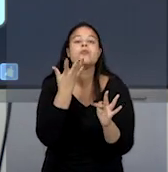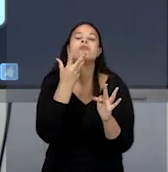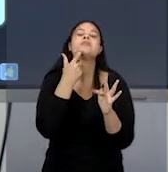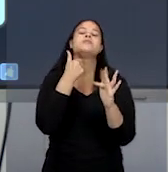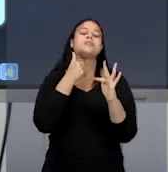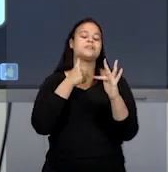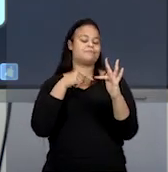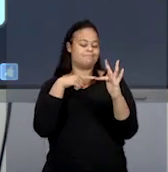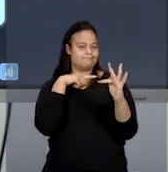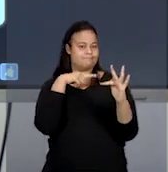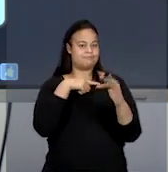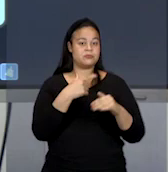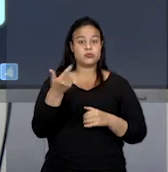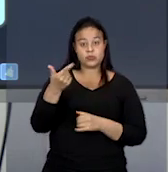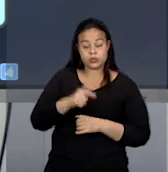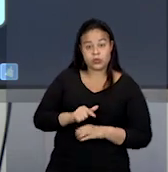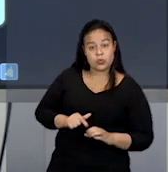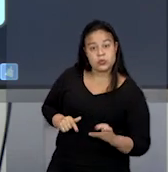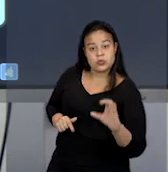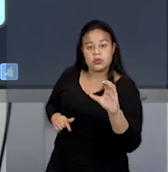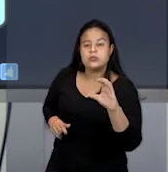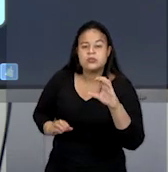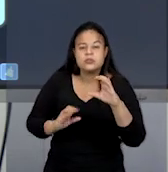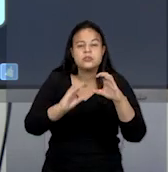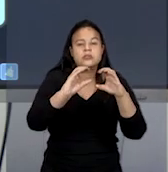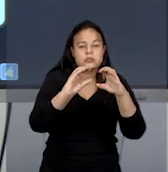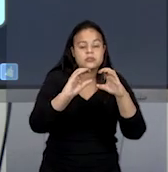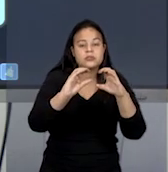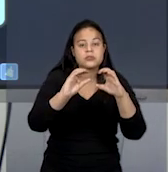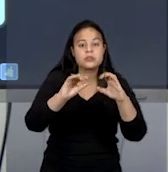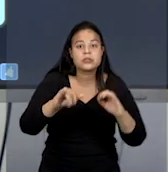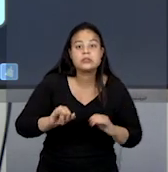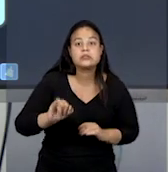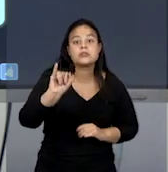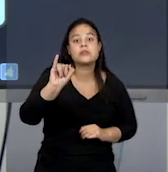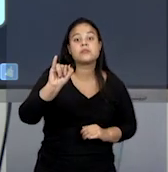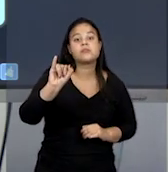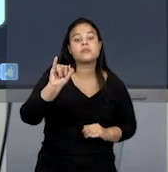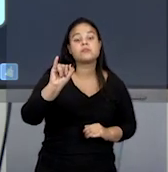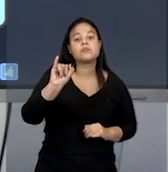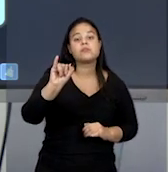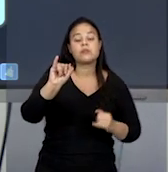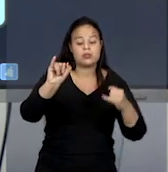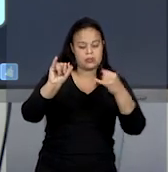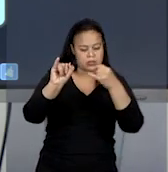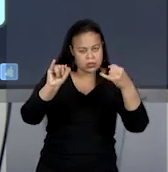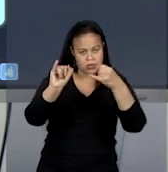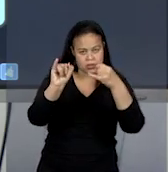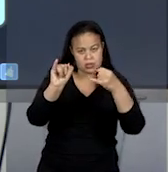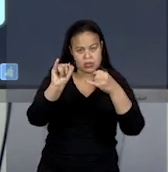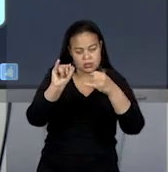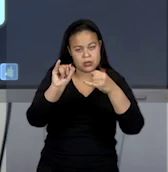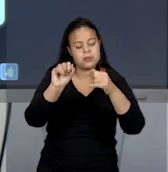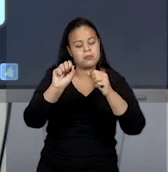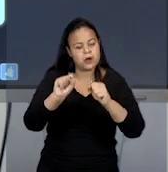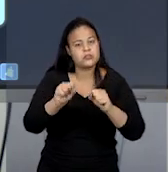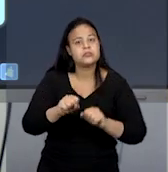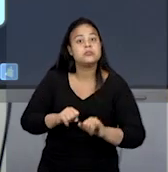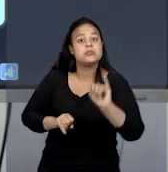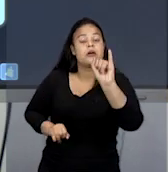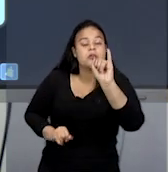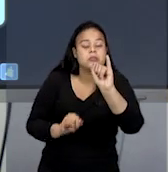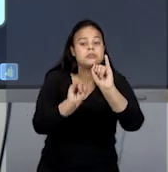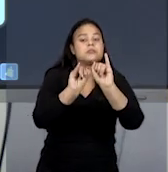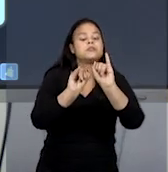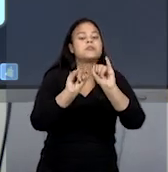aí eu vou ter aqui de novo, ó, Czinho, Czinho, Izão, traço, ou pode ser Izão, Izão, ou Izão, Izinho.